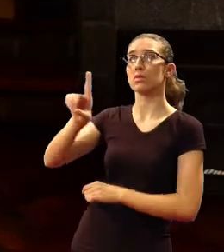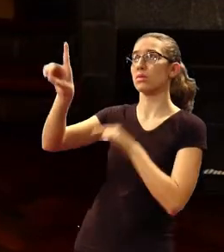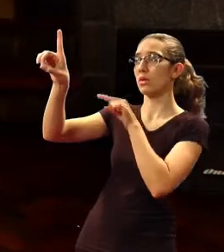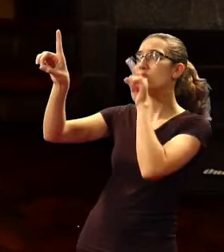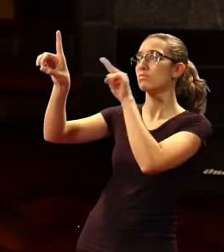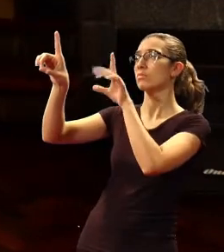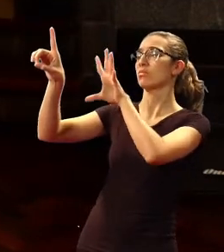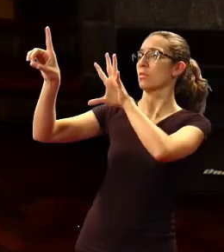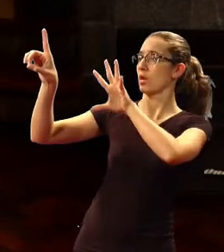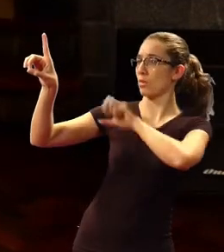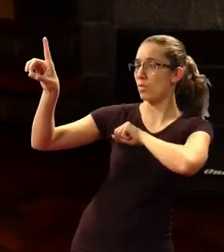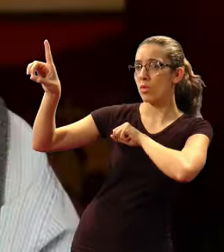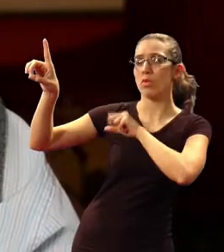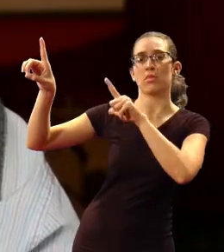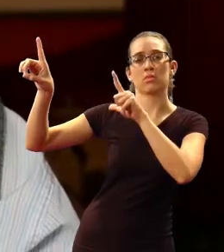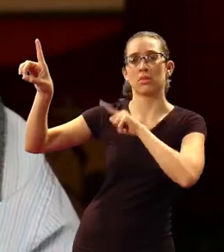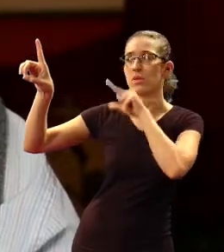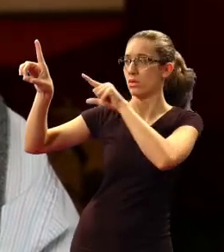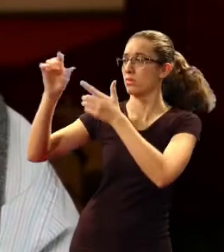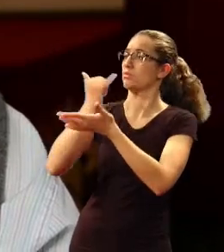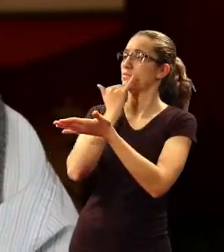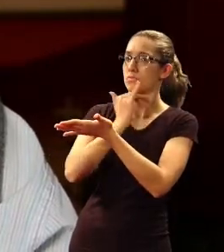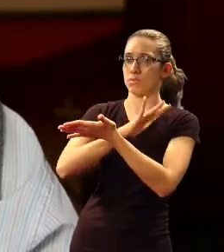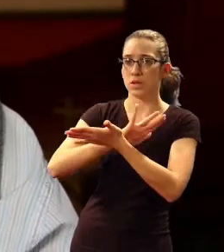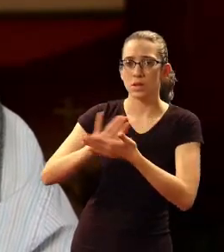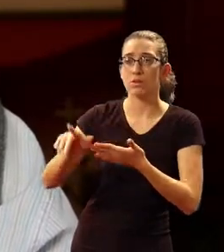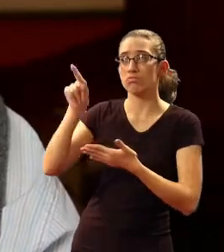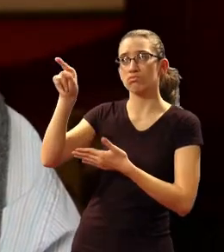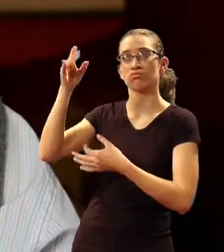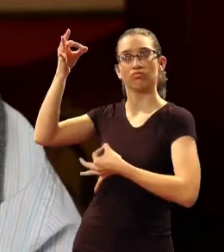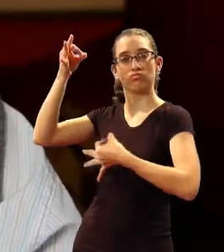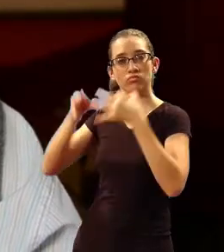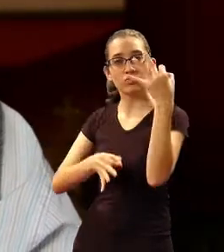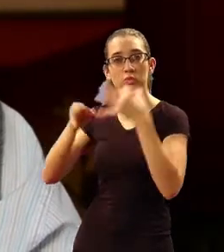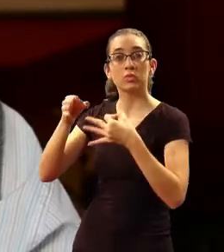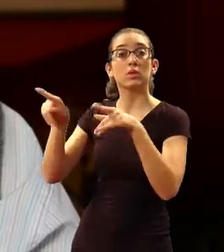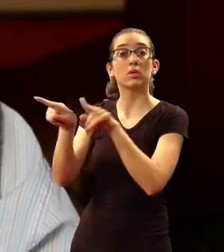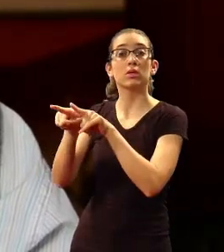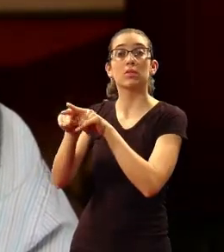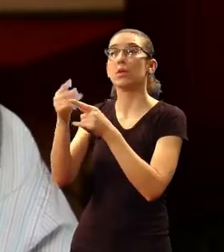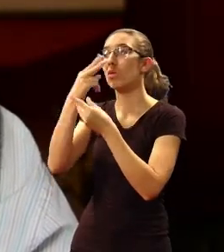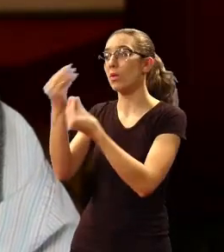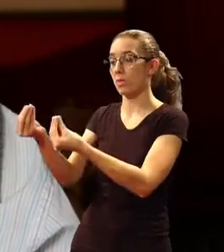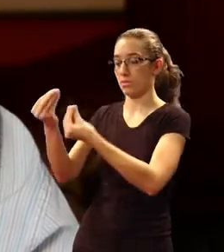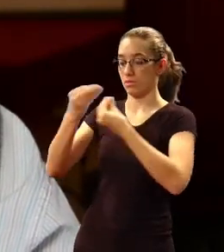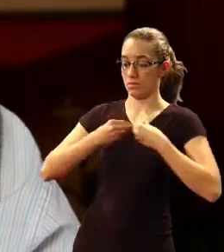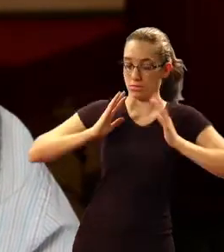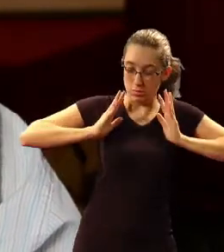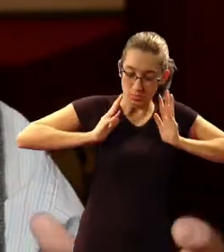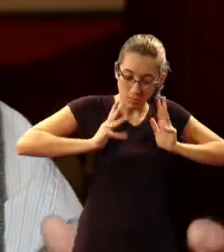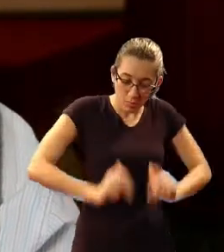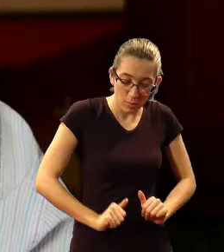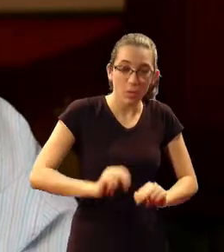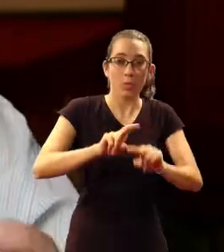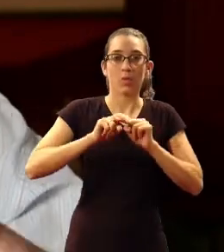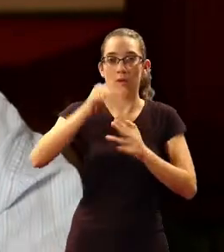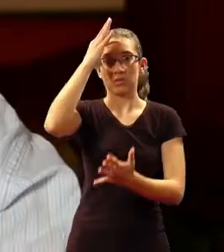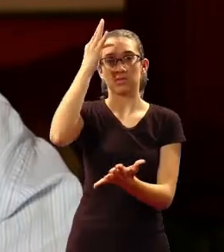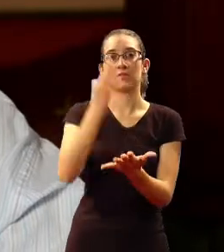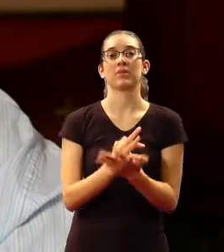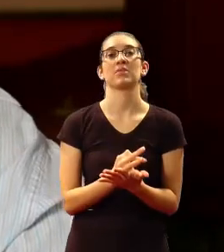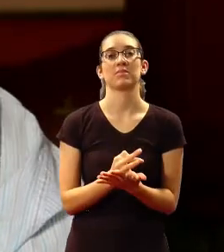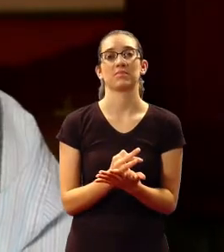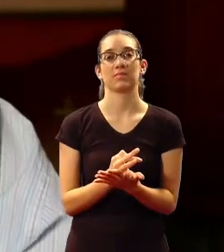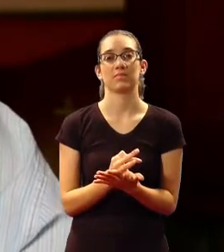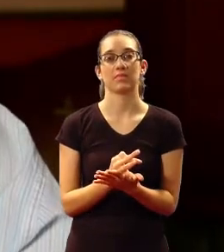um Deus amoroso, um Deus perdoador, um Deus justo e que nos declara justos através da